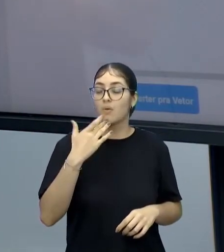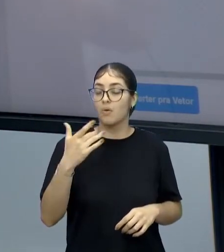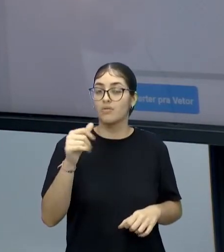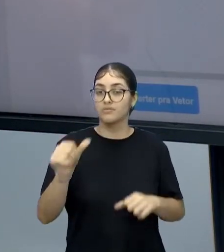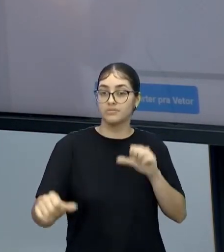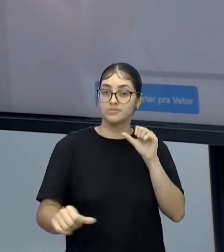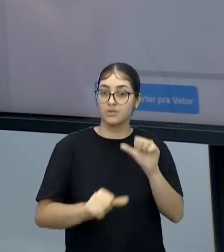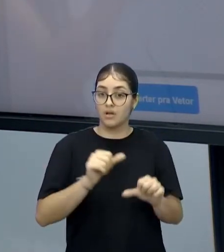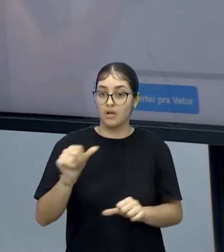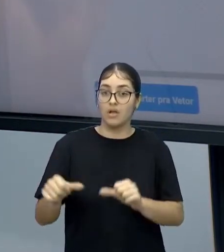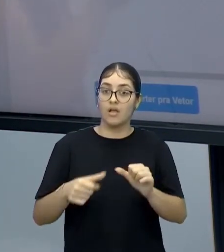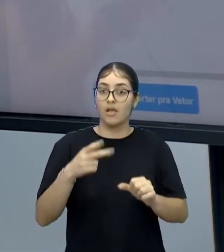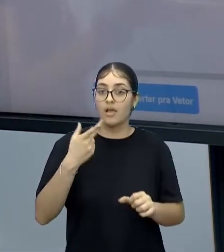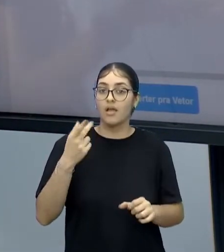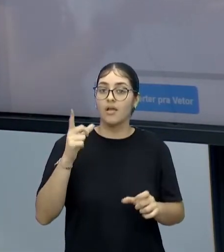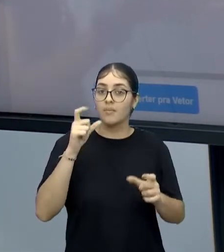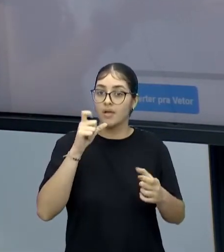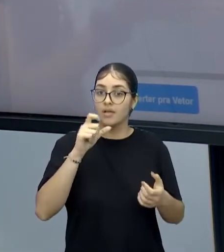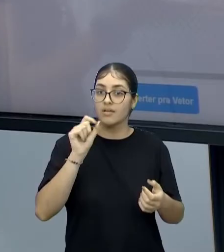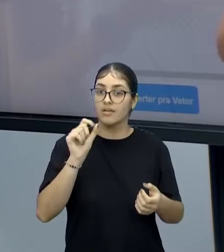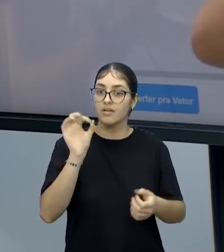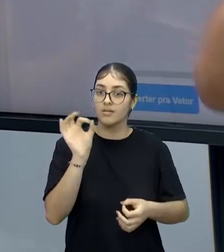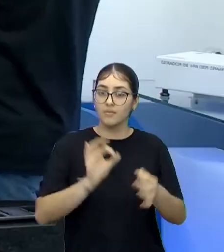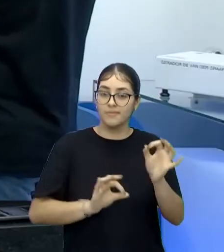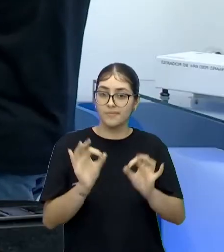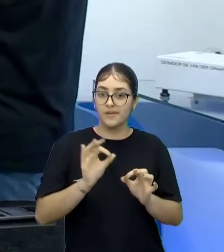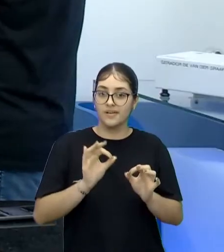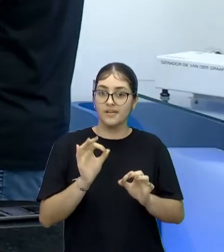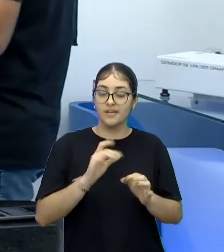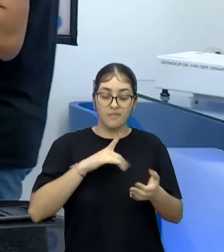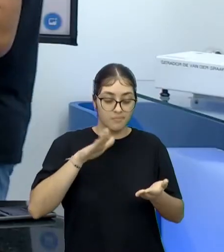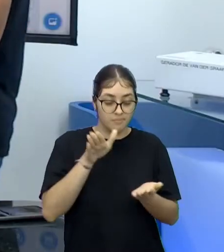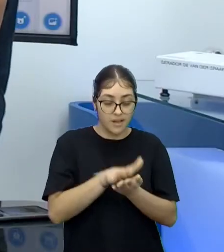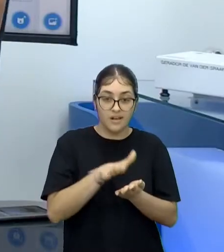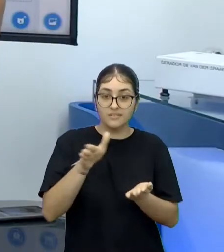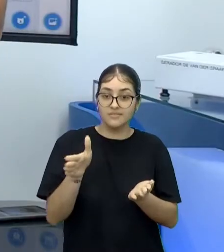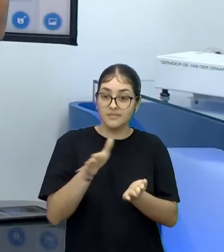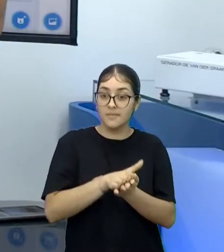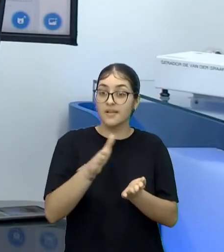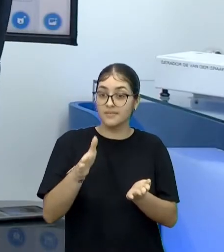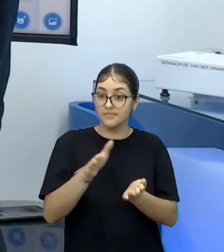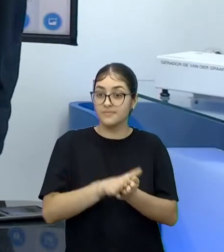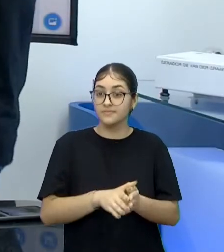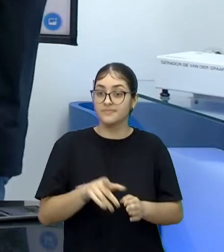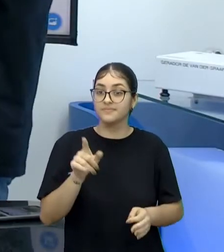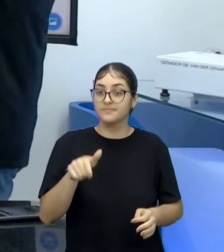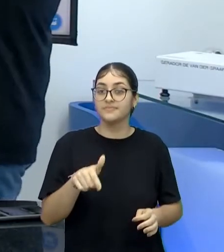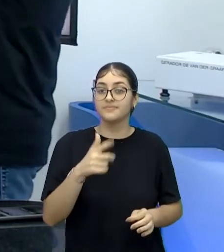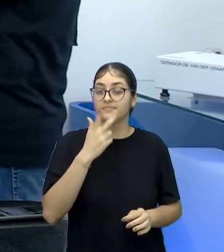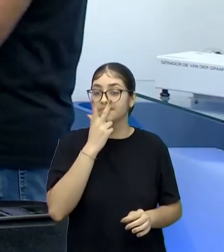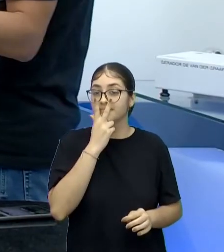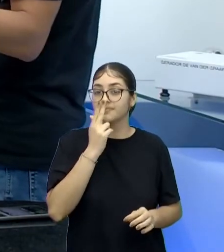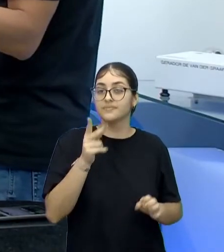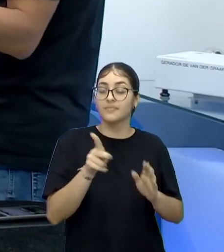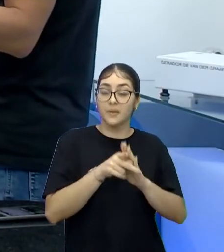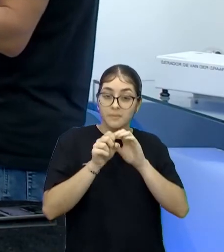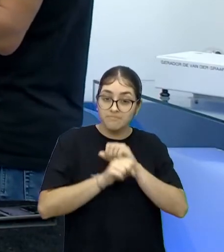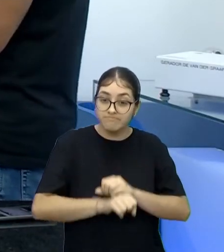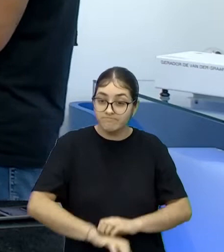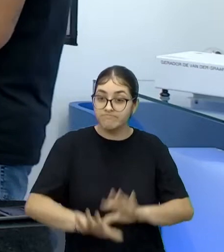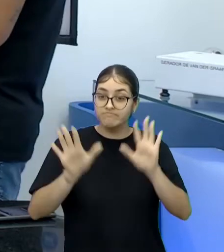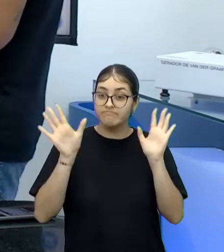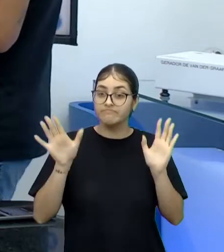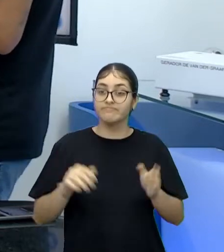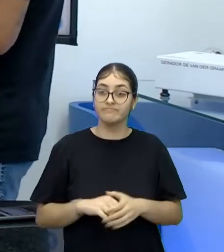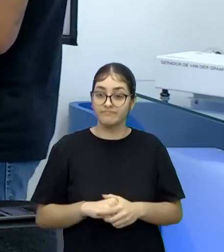verdade, ele vai pôr uma imagem em cima da outra. Exatamente. Ele não vai, na verdade, ele não vai acender só uma parte, né? Ele já está programado para estar destacado aquela cor,